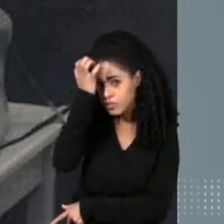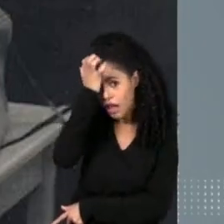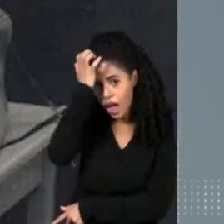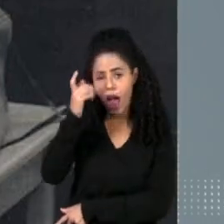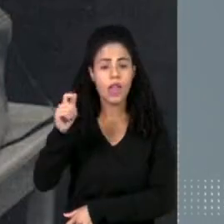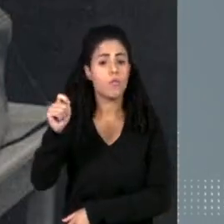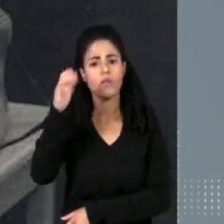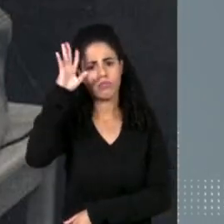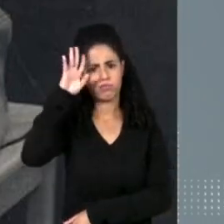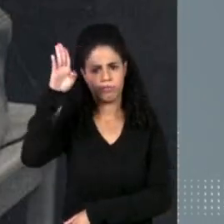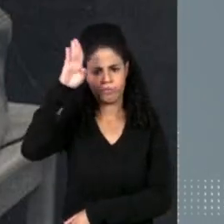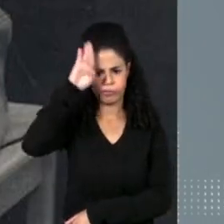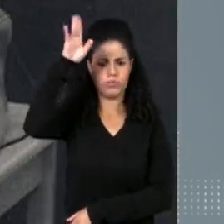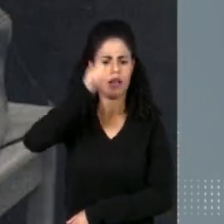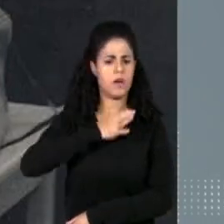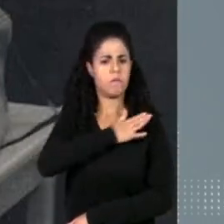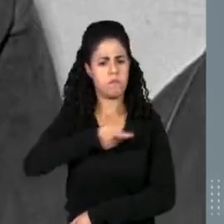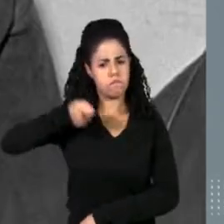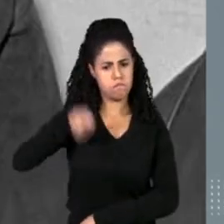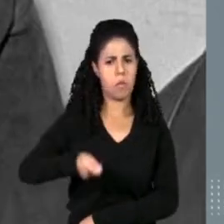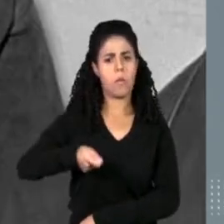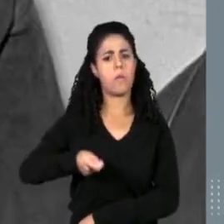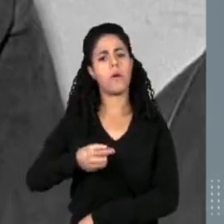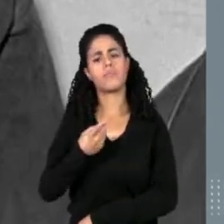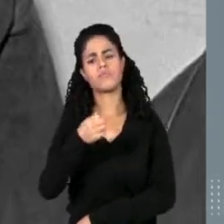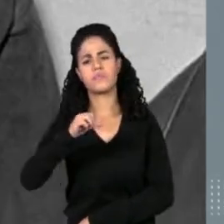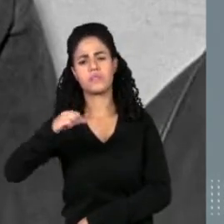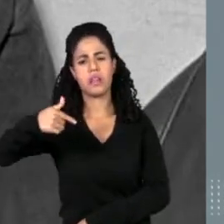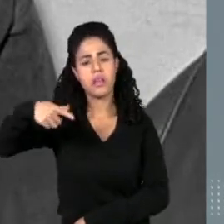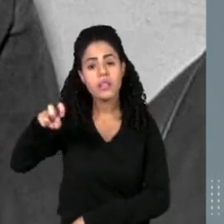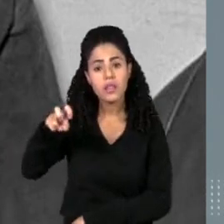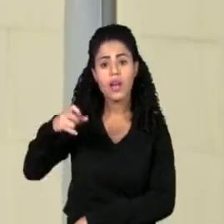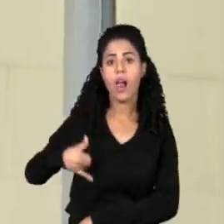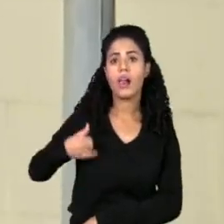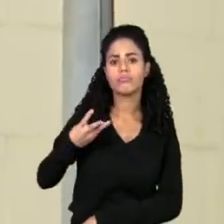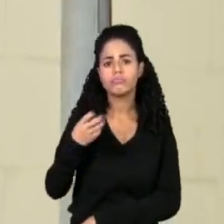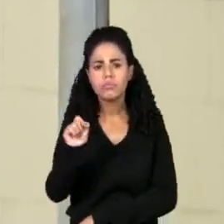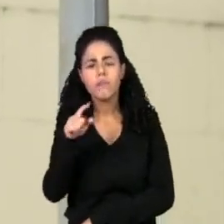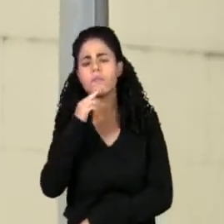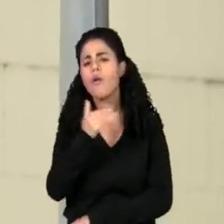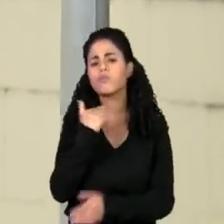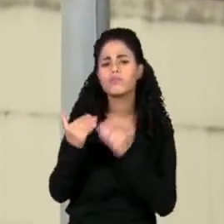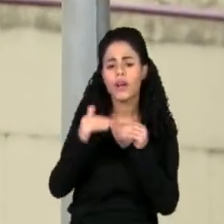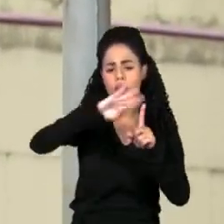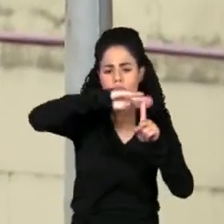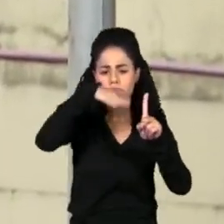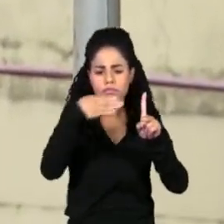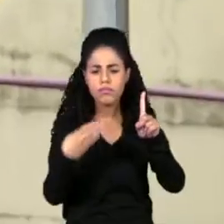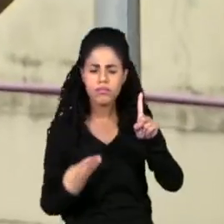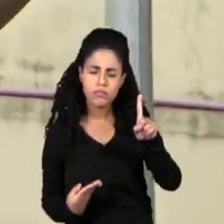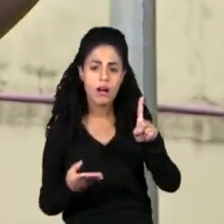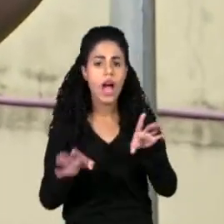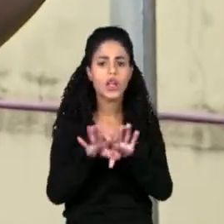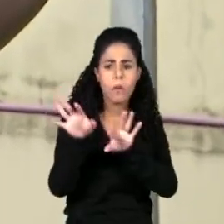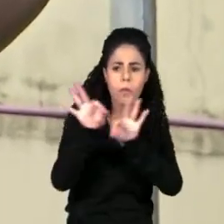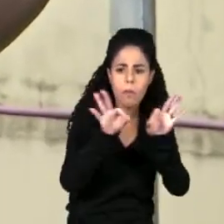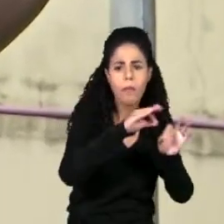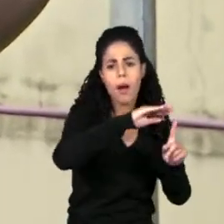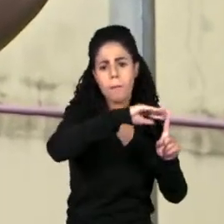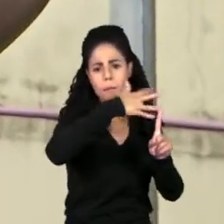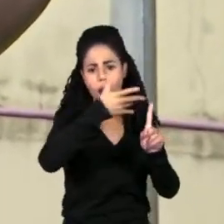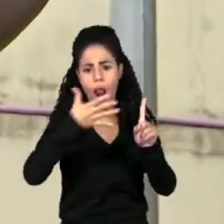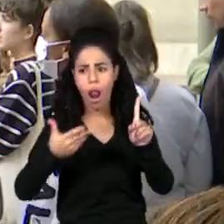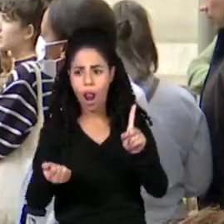ditadura militar em 1975, aos 38 anos. Herzog é homenageado na praça por obras como esta, o